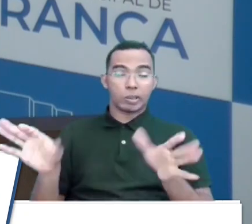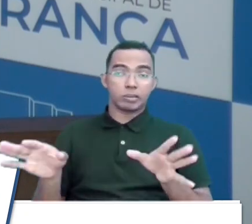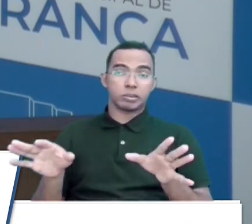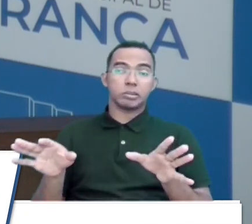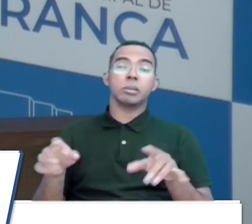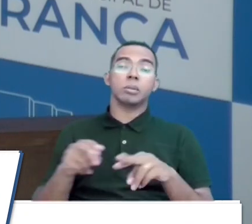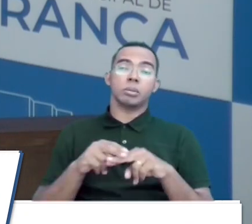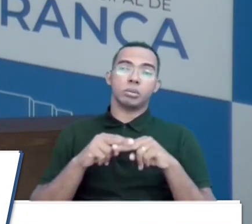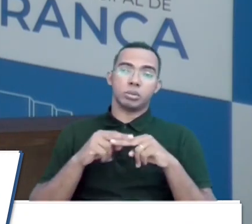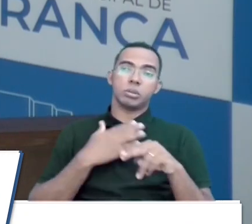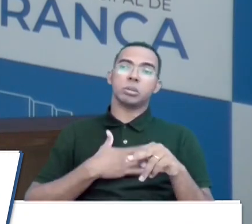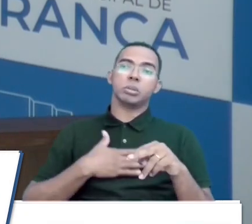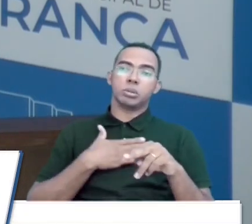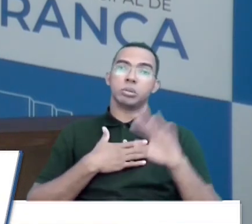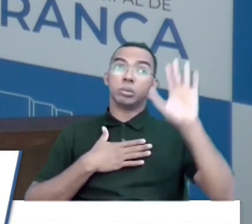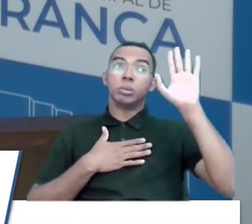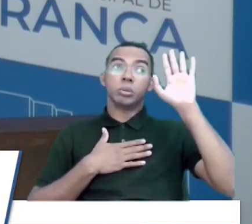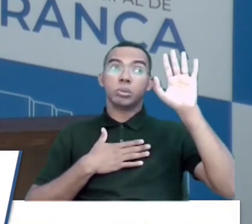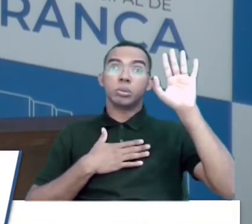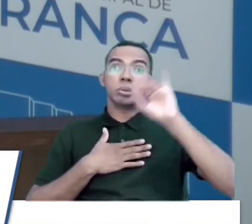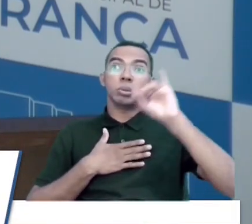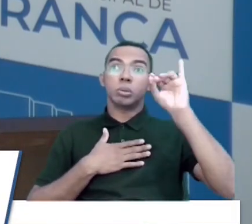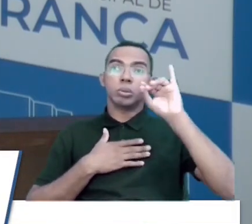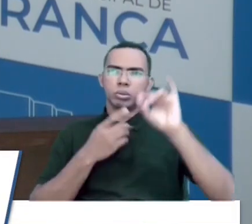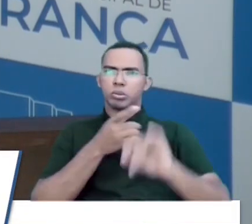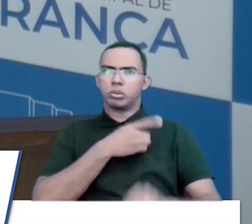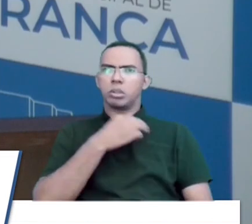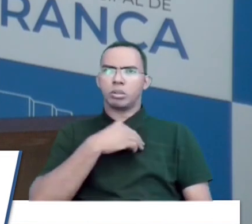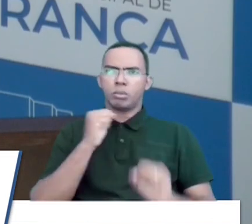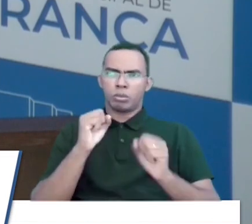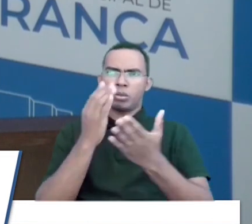de... Rogério. Oi. Della Mota, permite uma parte?